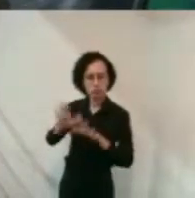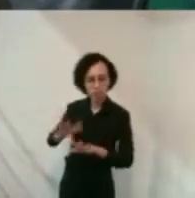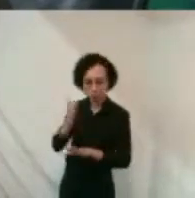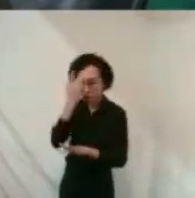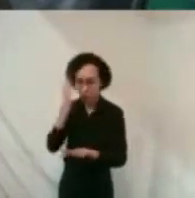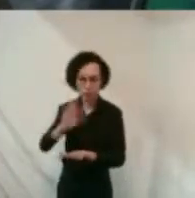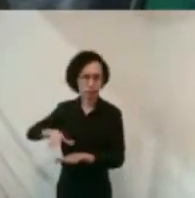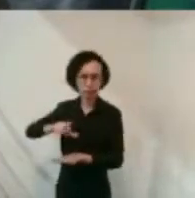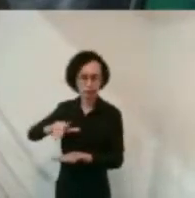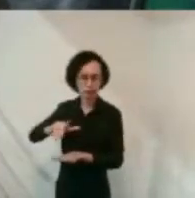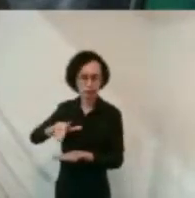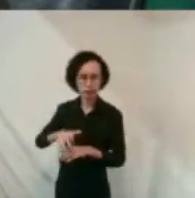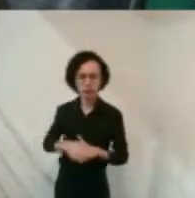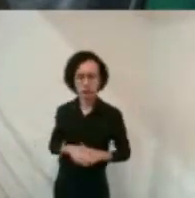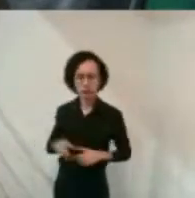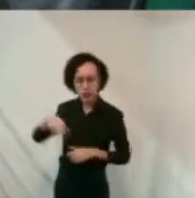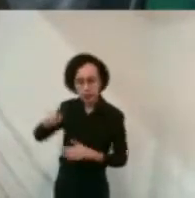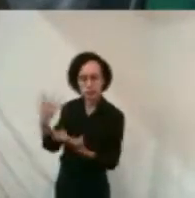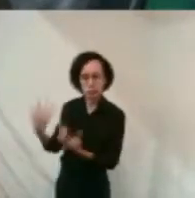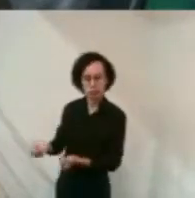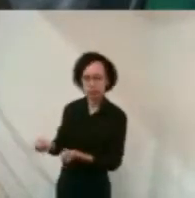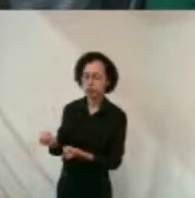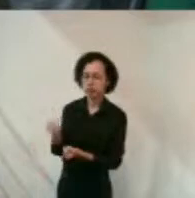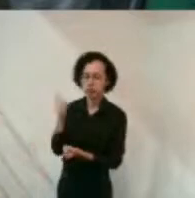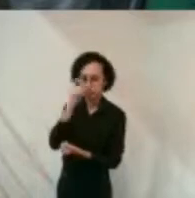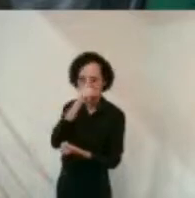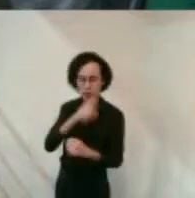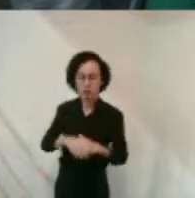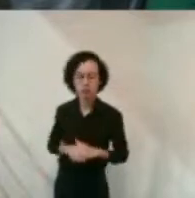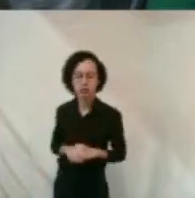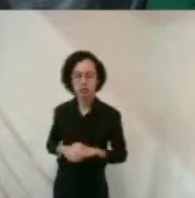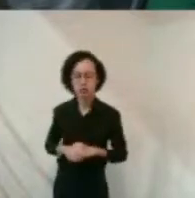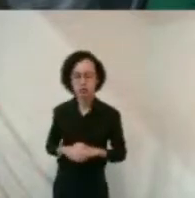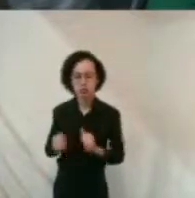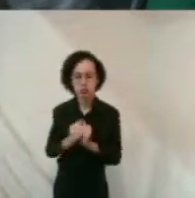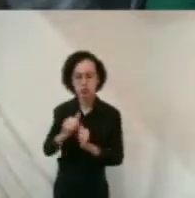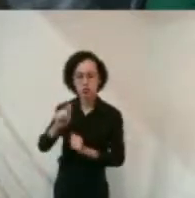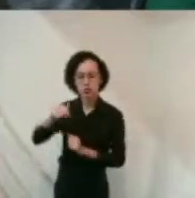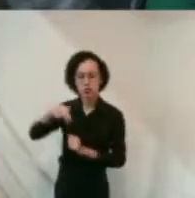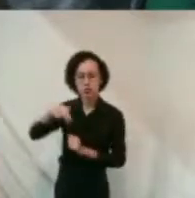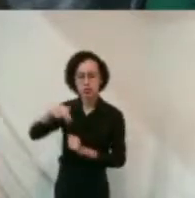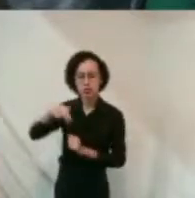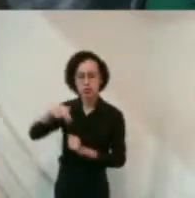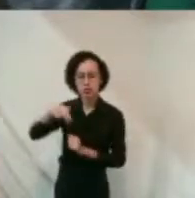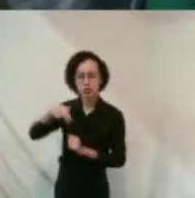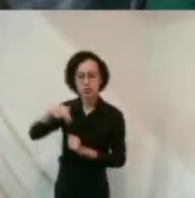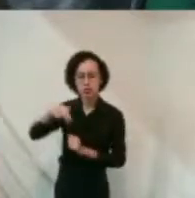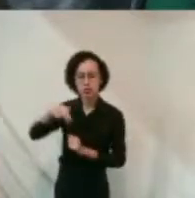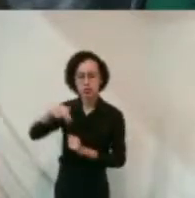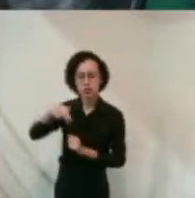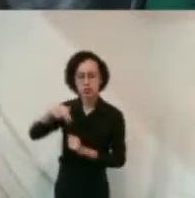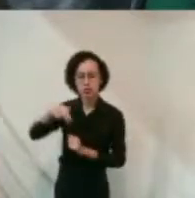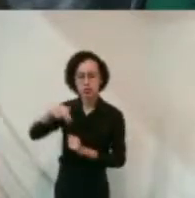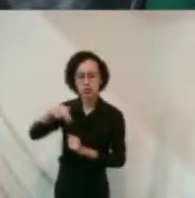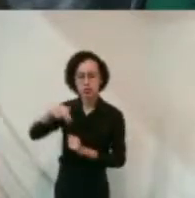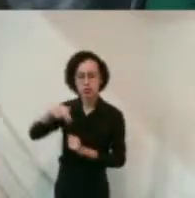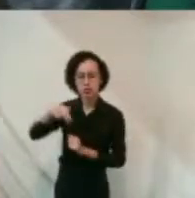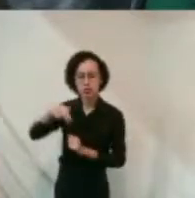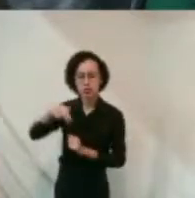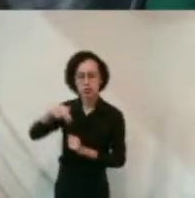até convencer os parceiros. Nós estamos fazendo isso com a GIZ, fizemos Itacaré, com o Ministério...